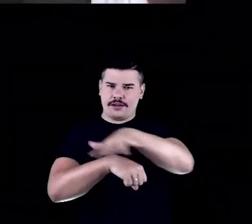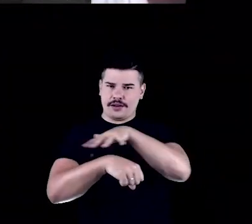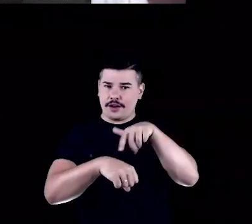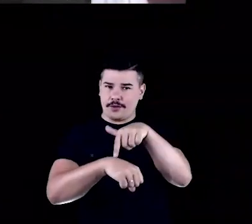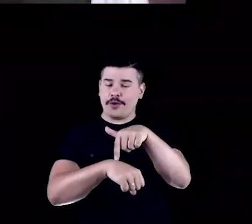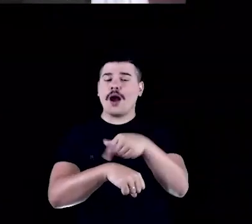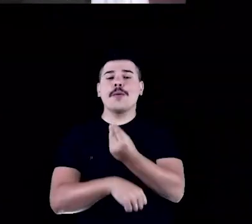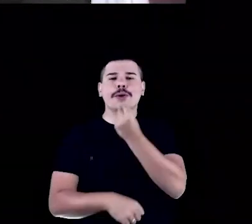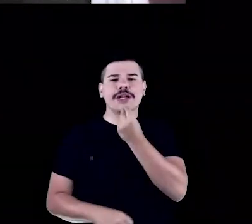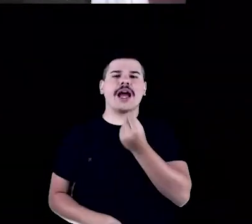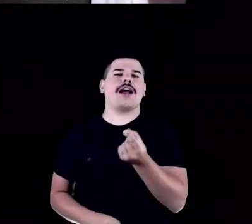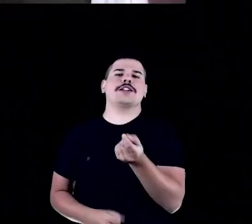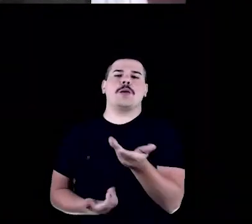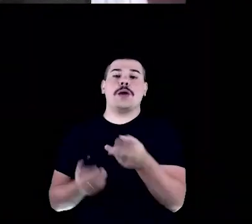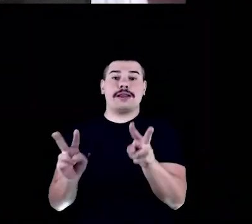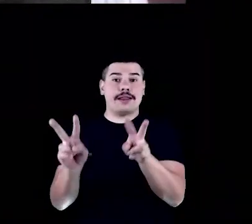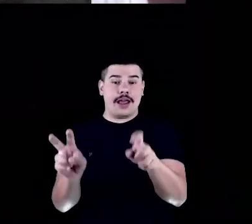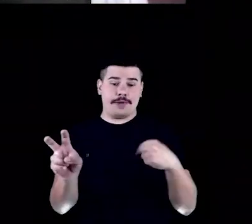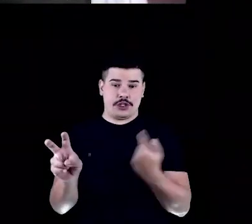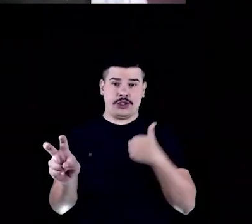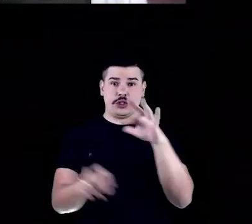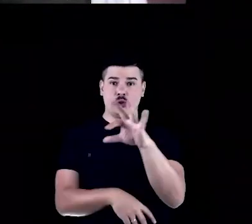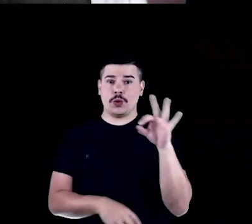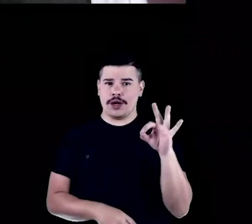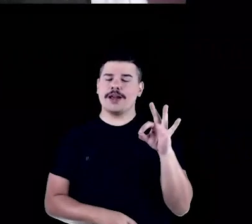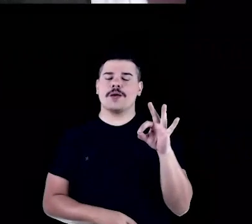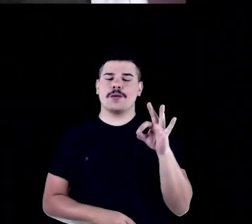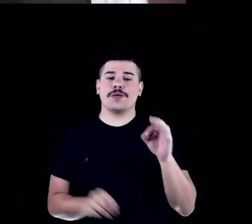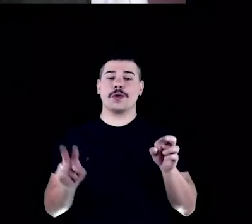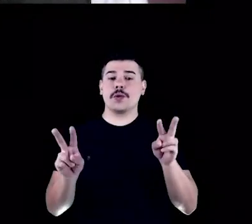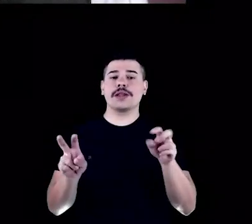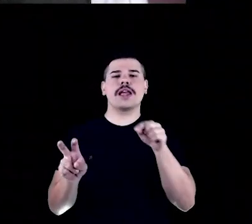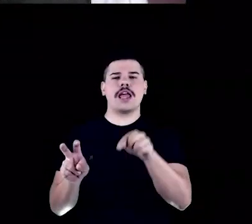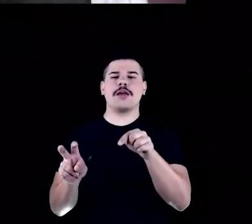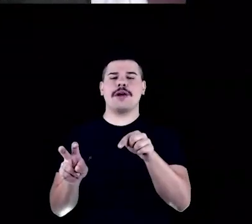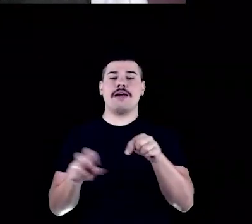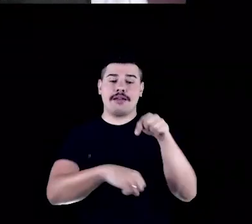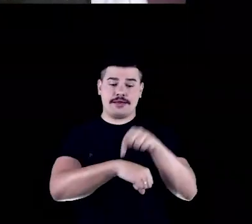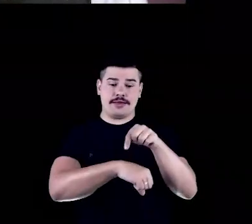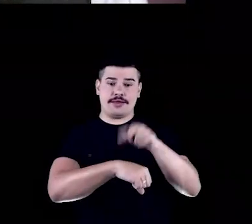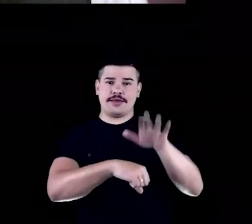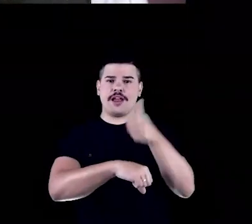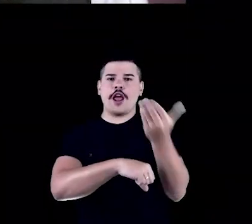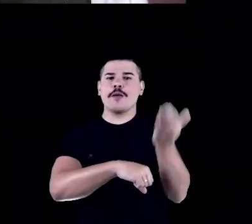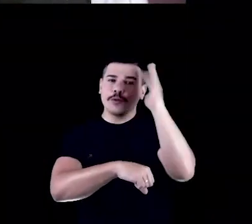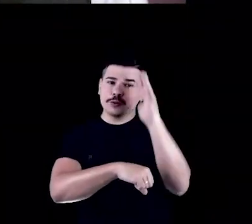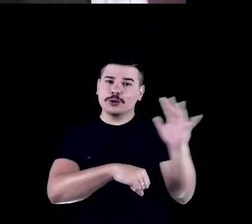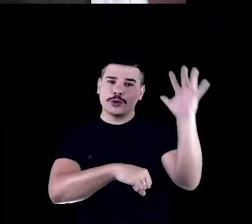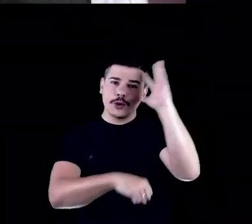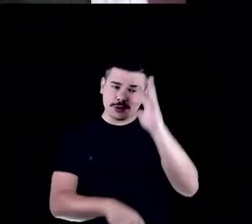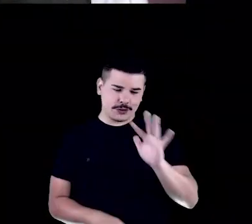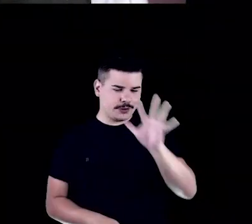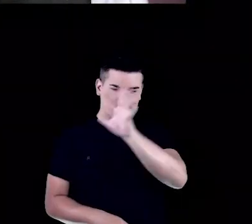tempo. É, dentro dessa possibilidade, o tema que a nossa equipe escolheu foi fora do tempo um sonho, dentro do